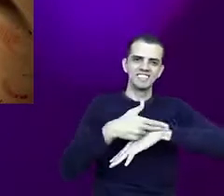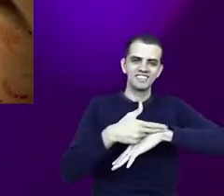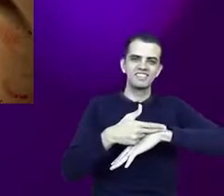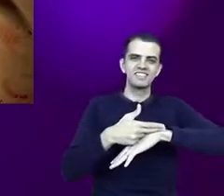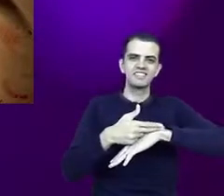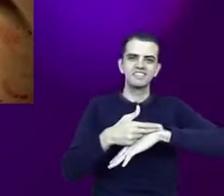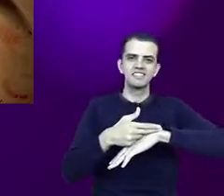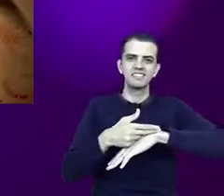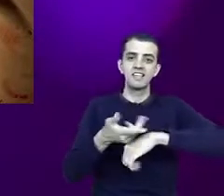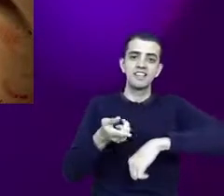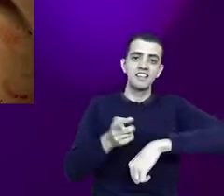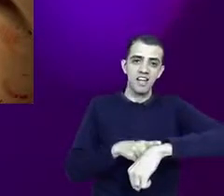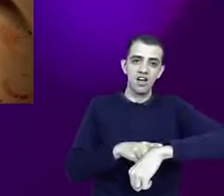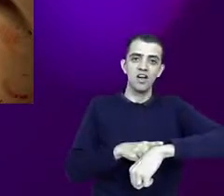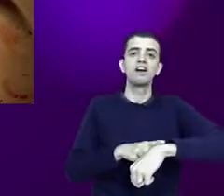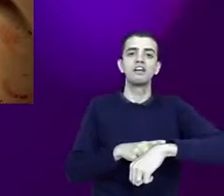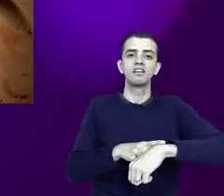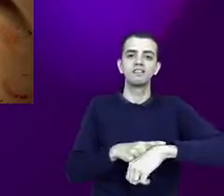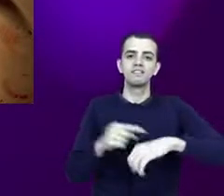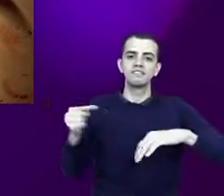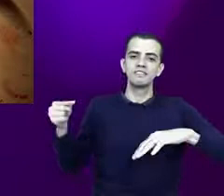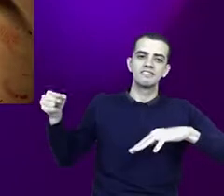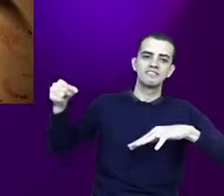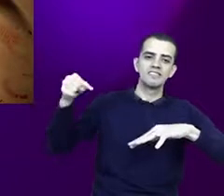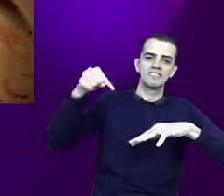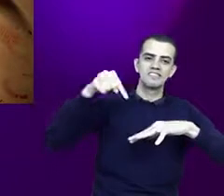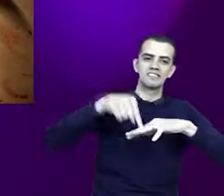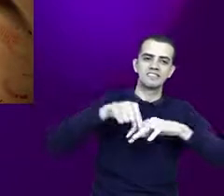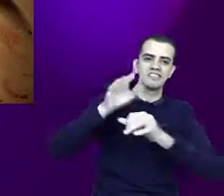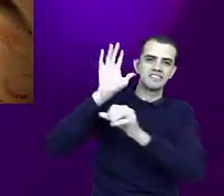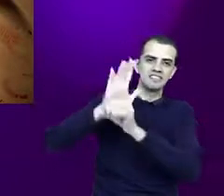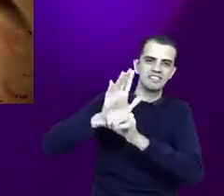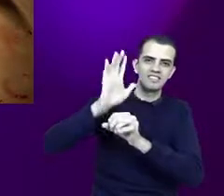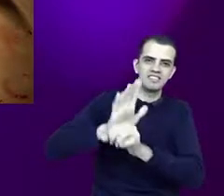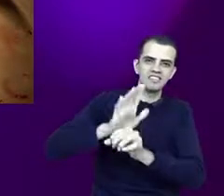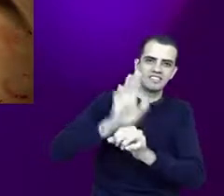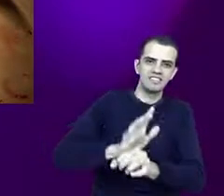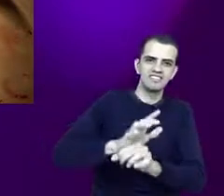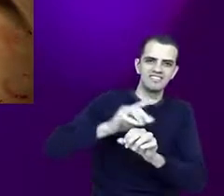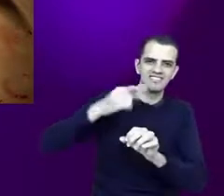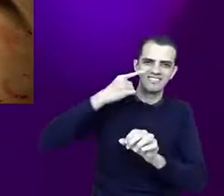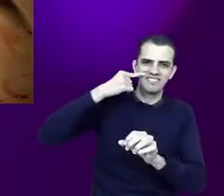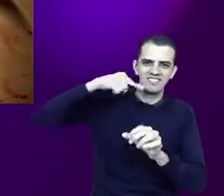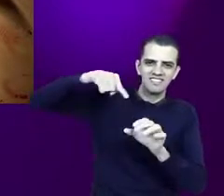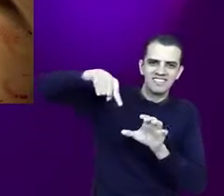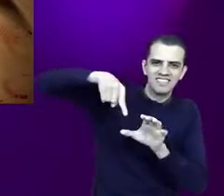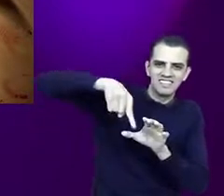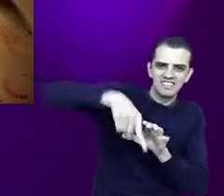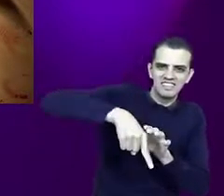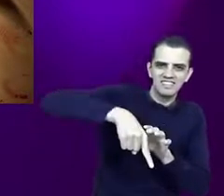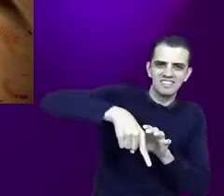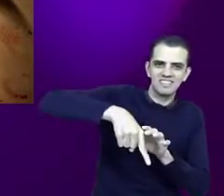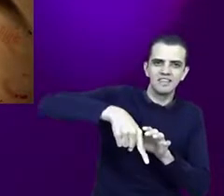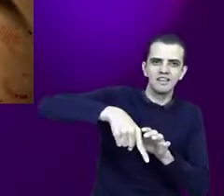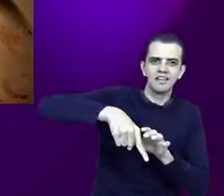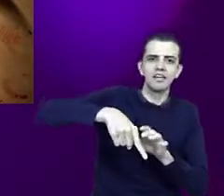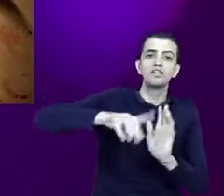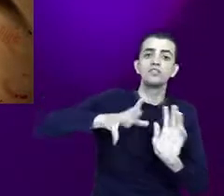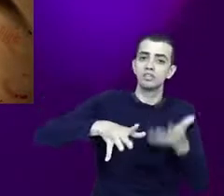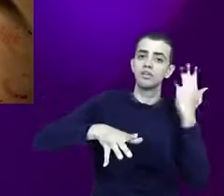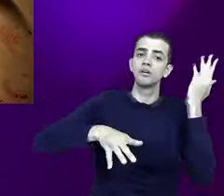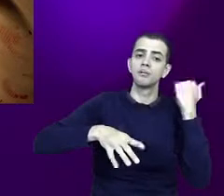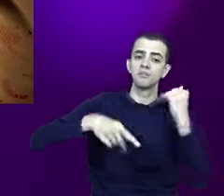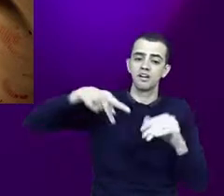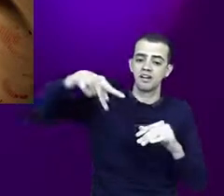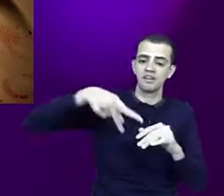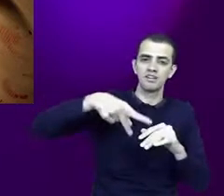durante a cirurgia, ele é colocado nessa região mais lateral do grande trocânter. Já tivemos um caso que o pino ficou no meio